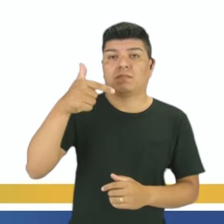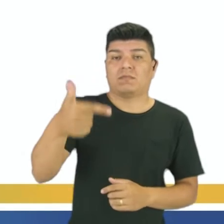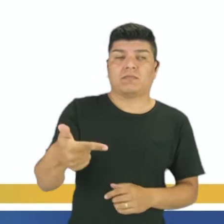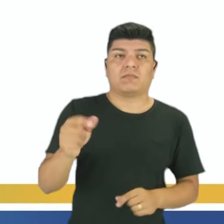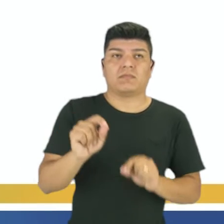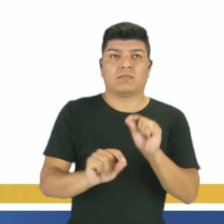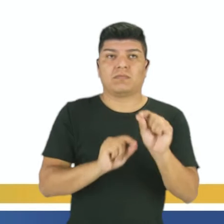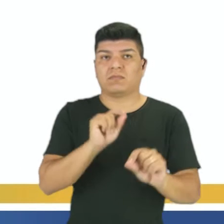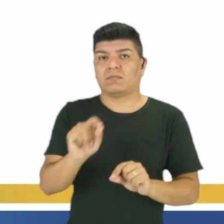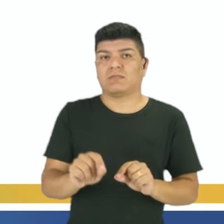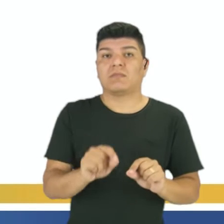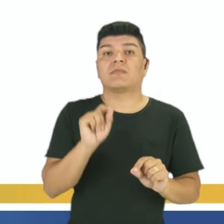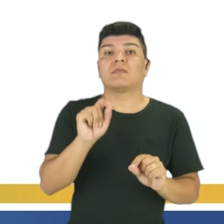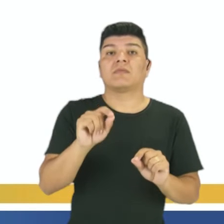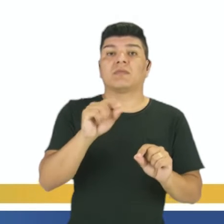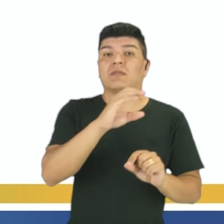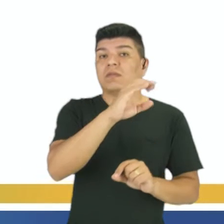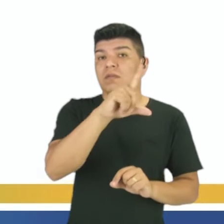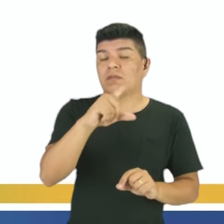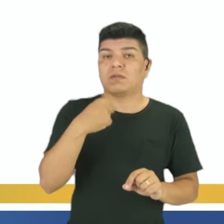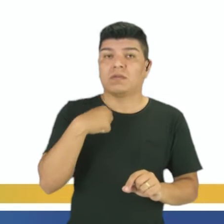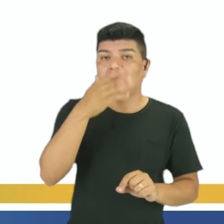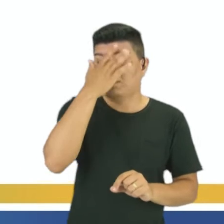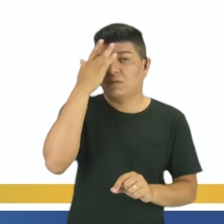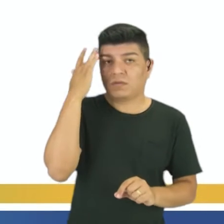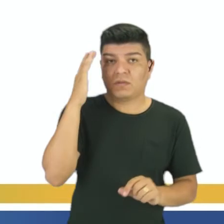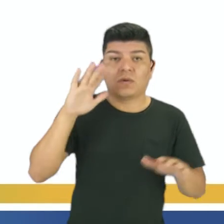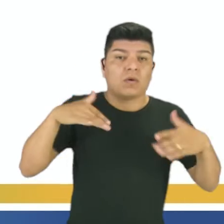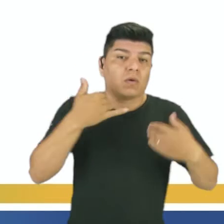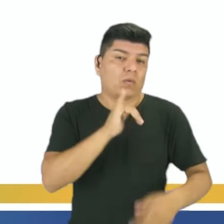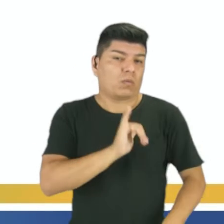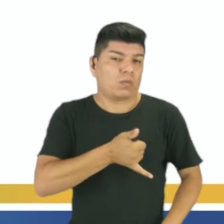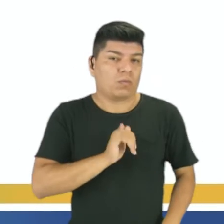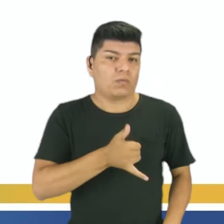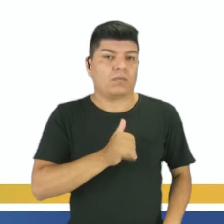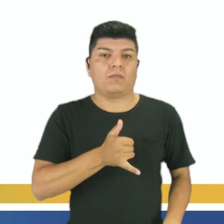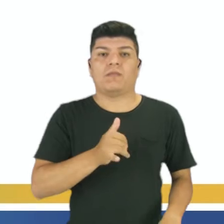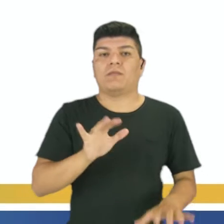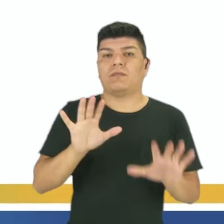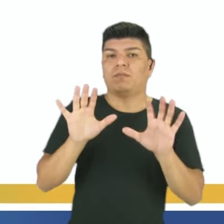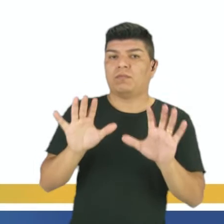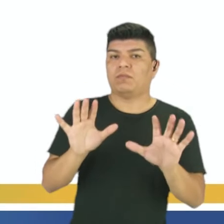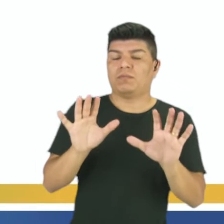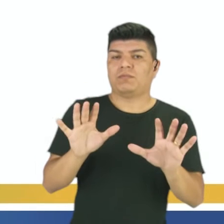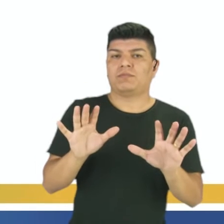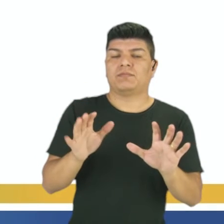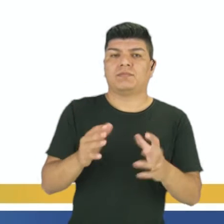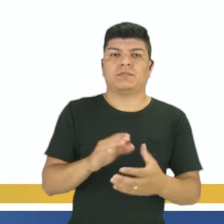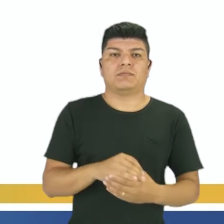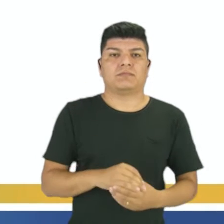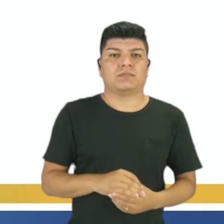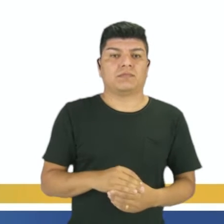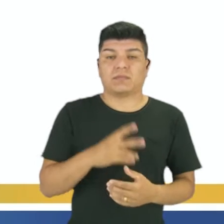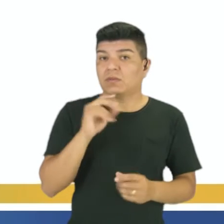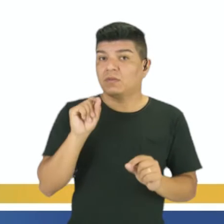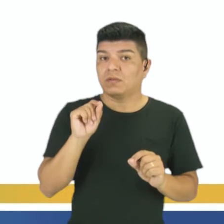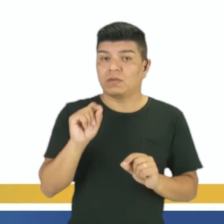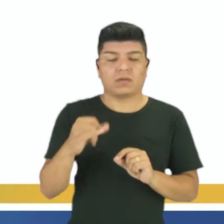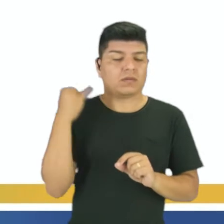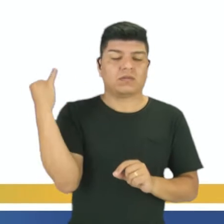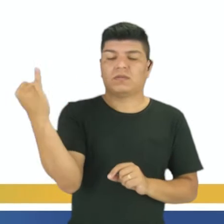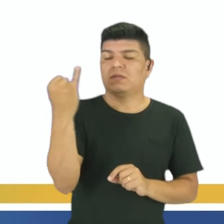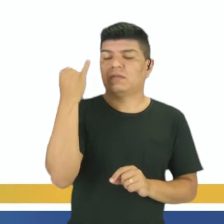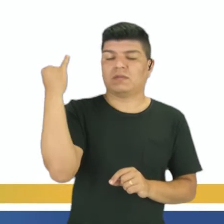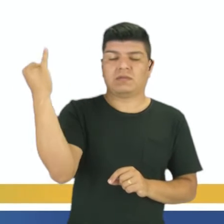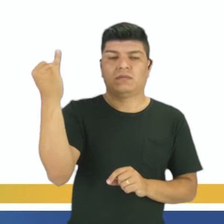Depois, defina o tipo de narrador. Esse ponto aqui, esse passo, é extremamente